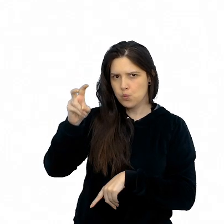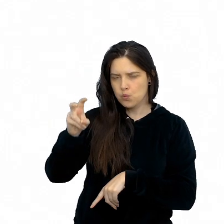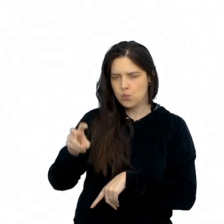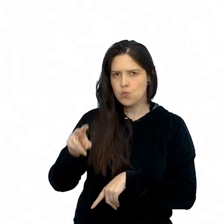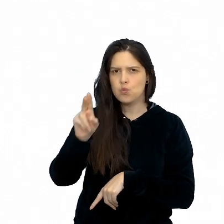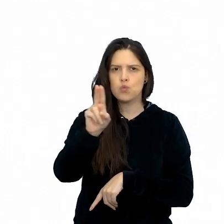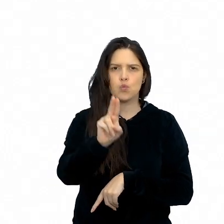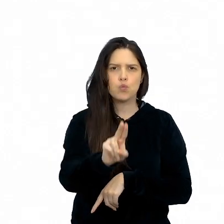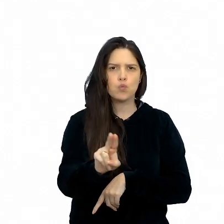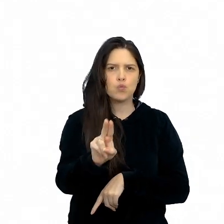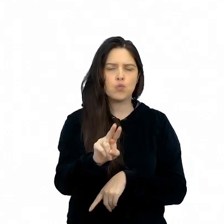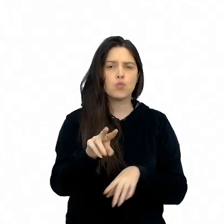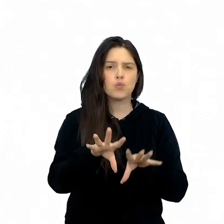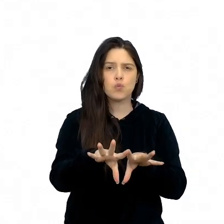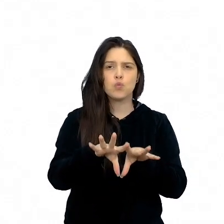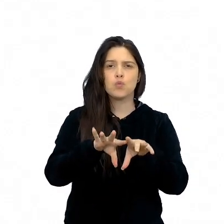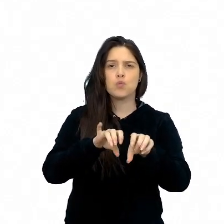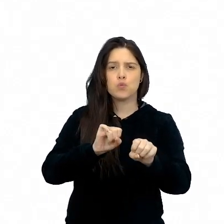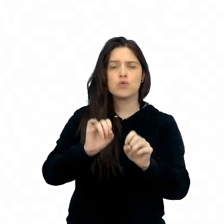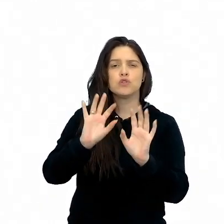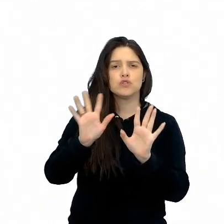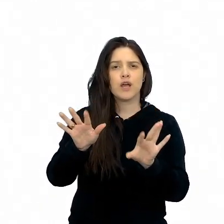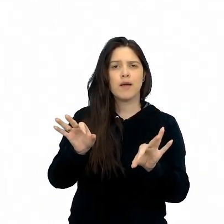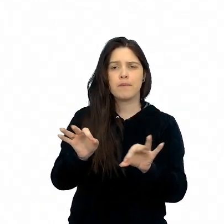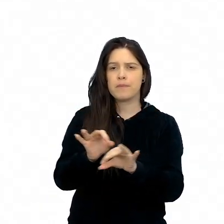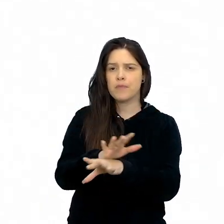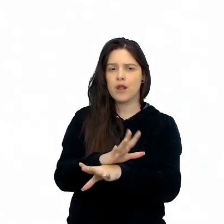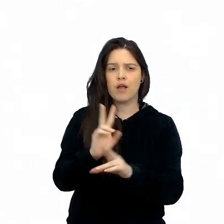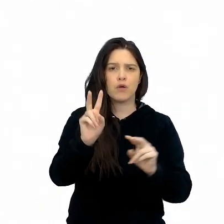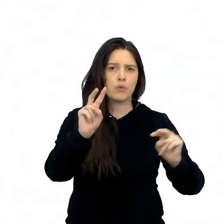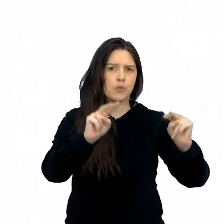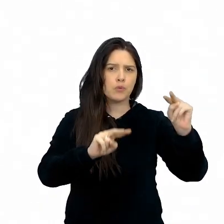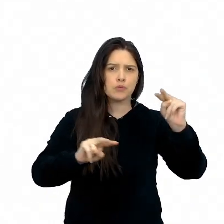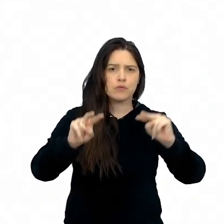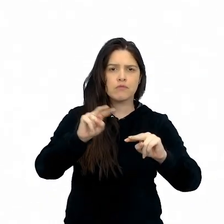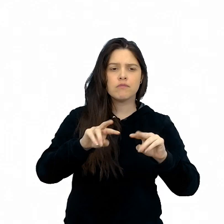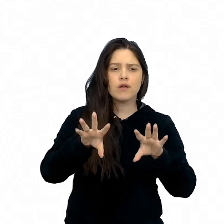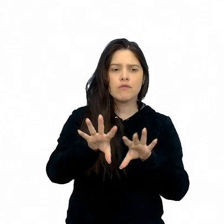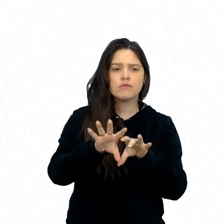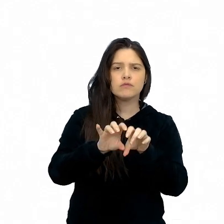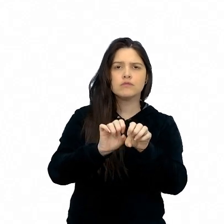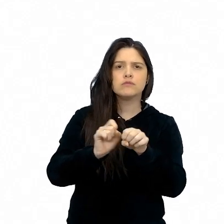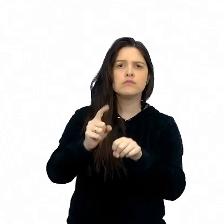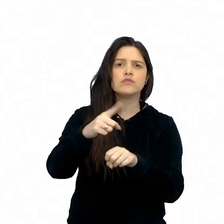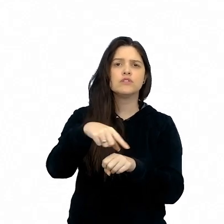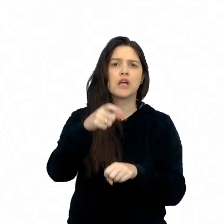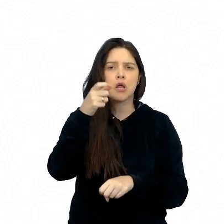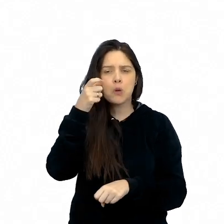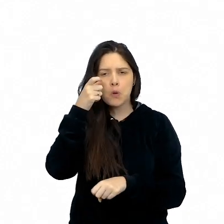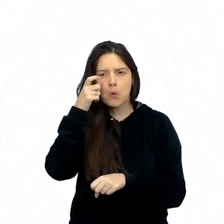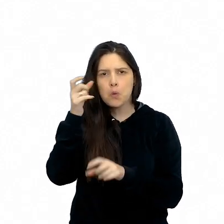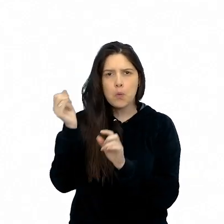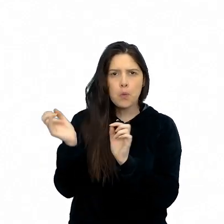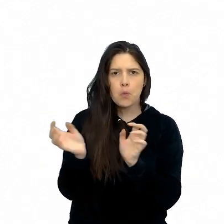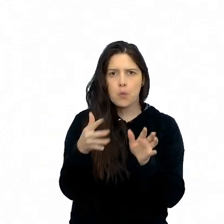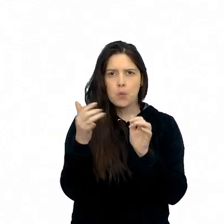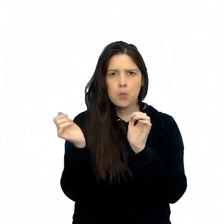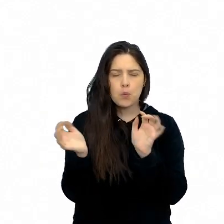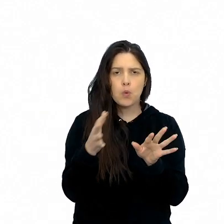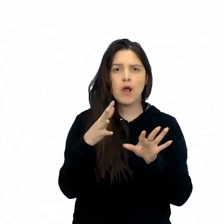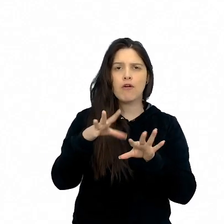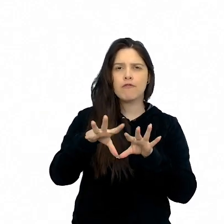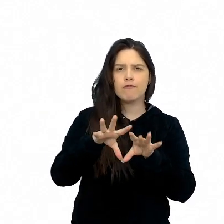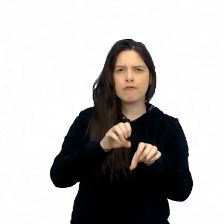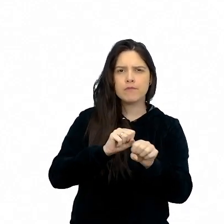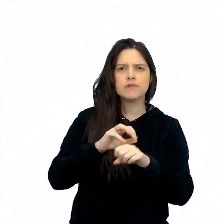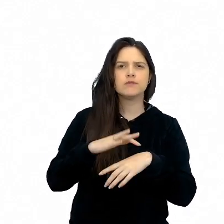vai aparecer? As formações que tiveram, nós vamos observar essas formações e aí nós vamos assistir essas formações. Aí nós